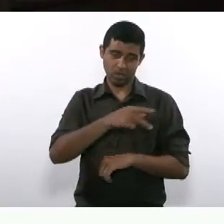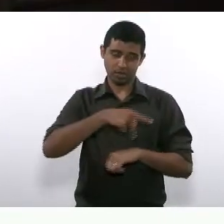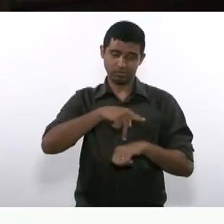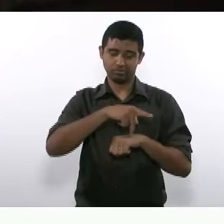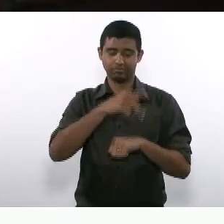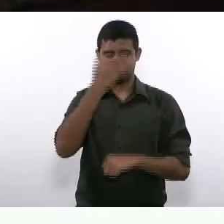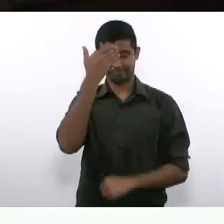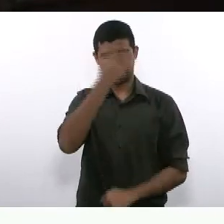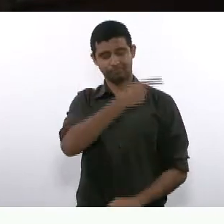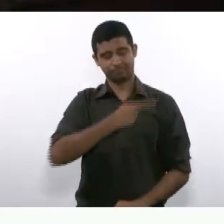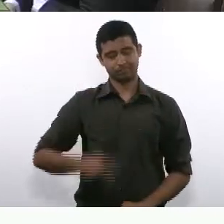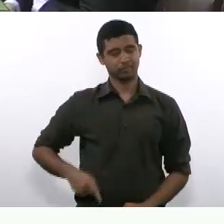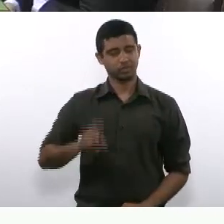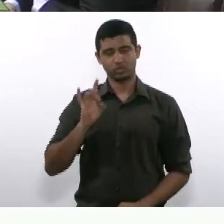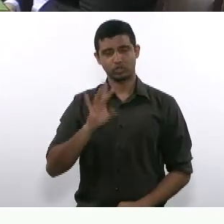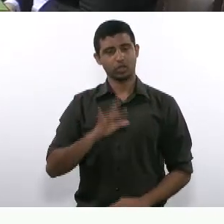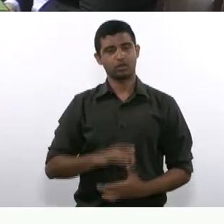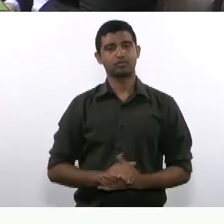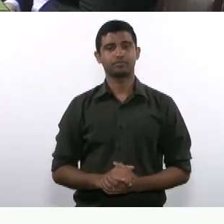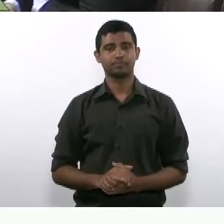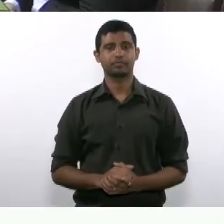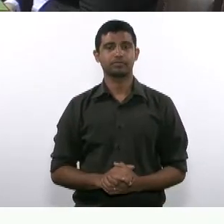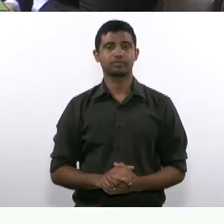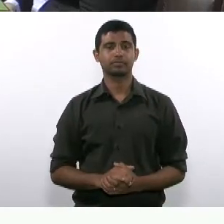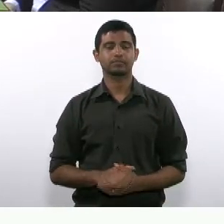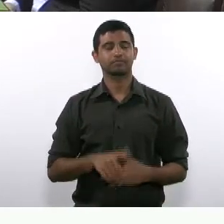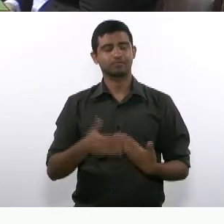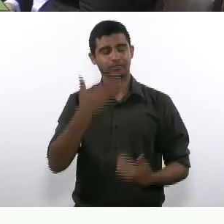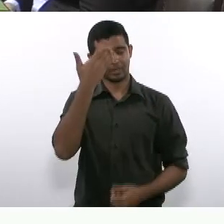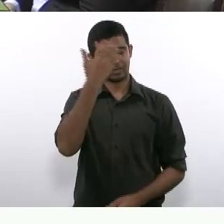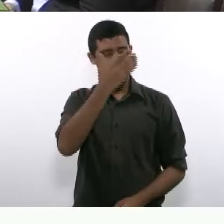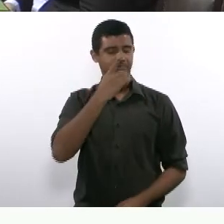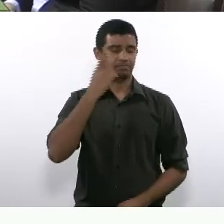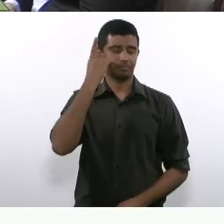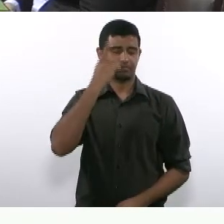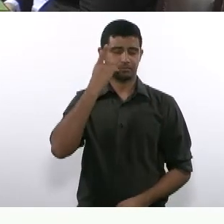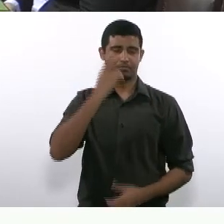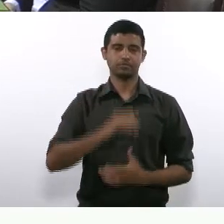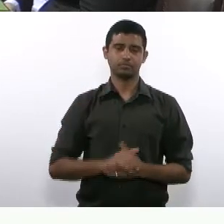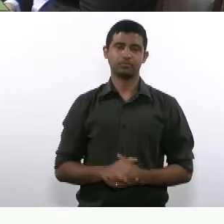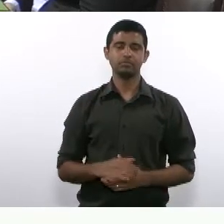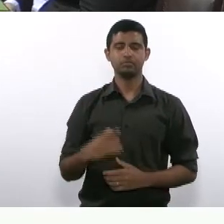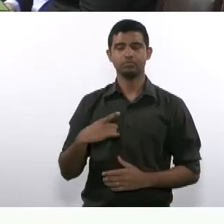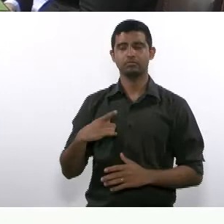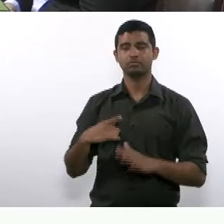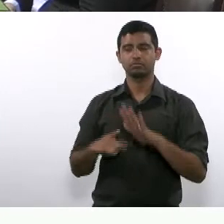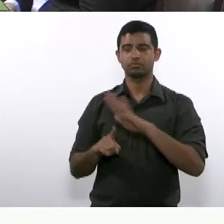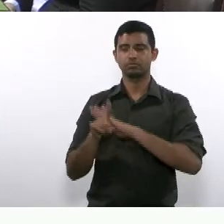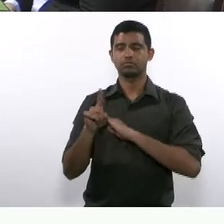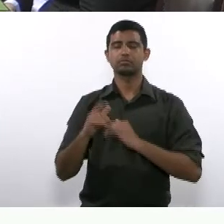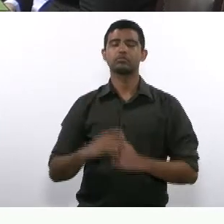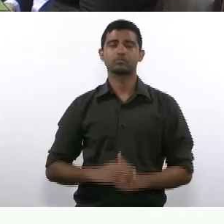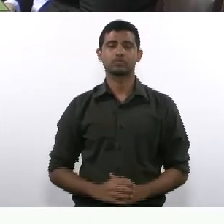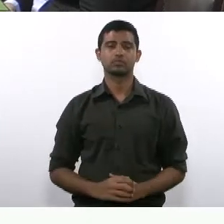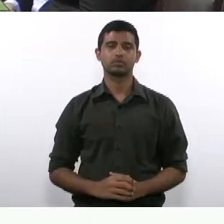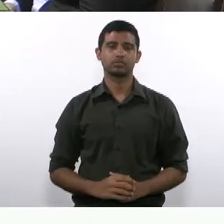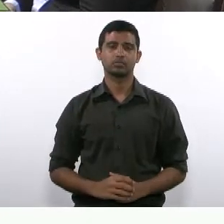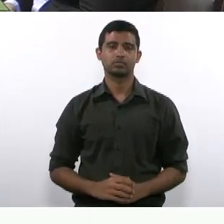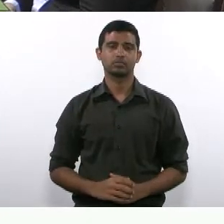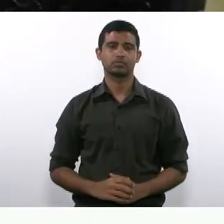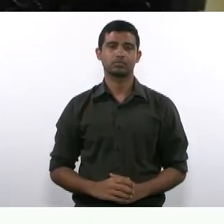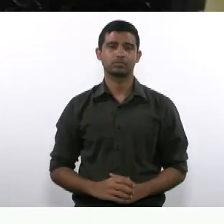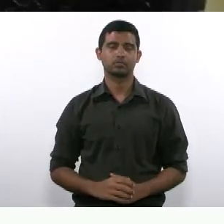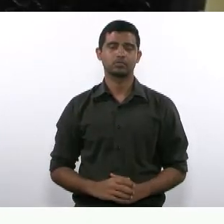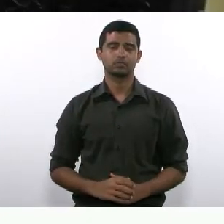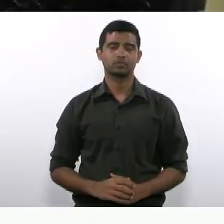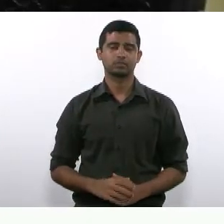Obrigado, presidente. Era só isso mesmo. Bem, obrigado, deputado. Eu tenho um questionamento. Enquanto os senhores